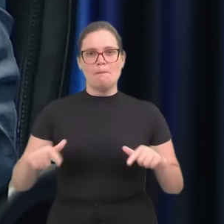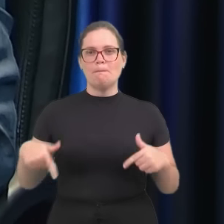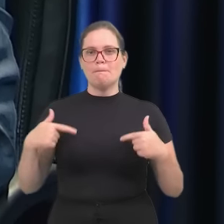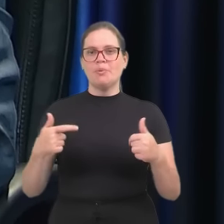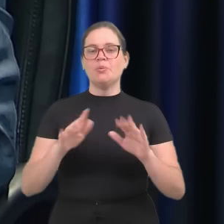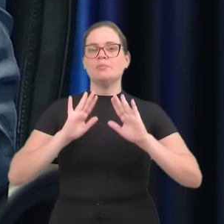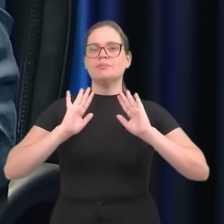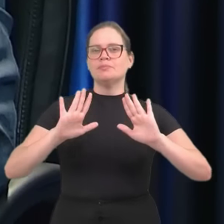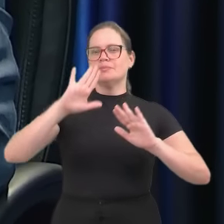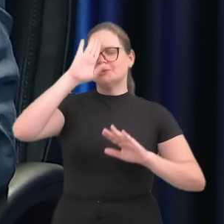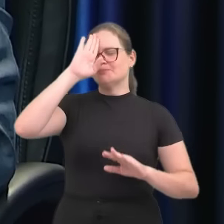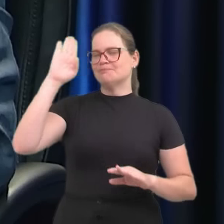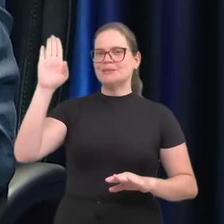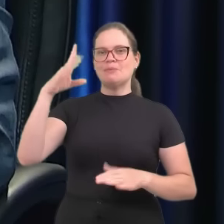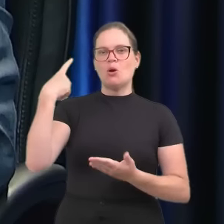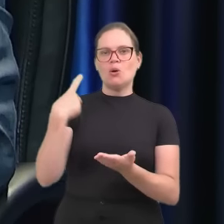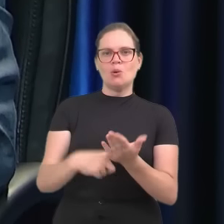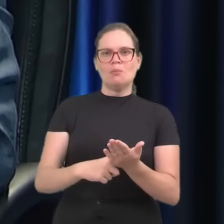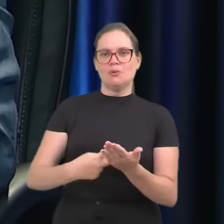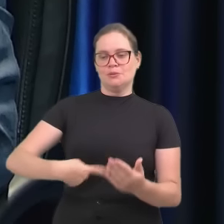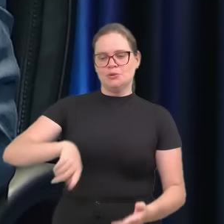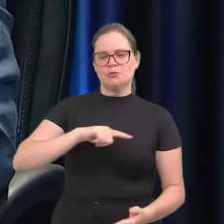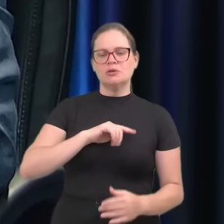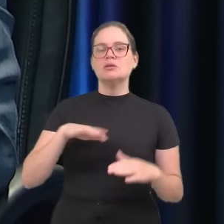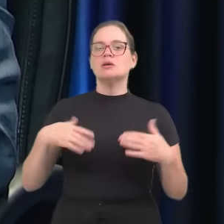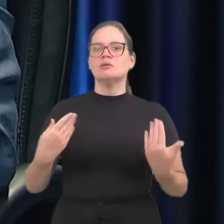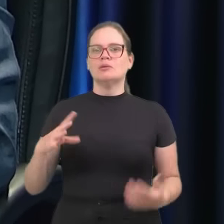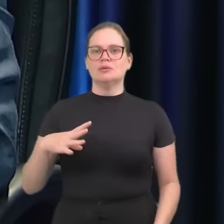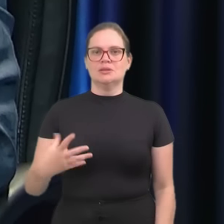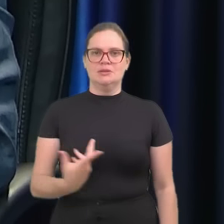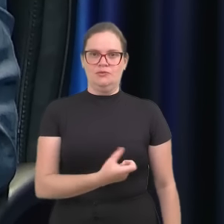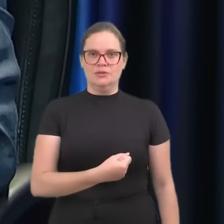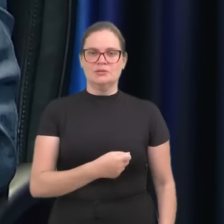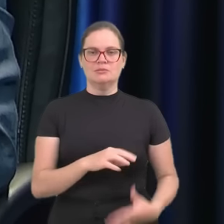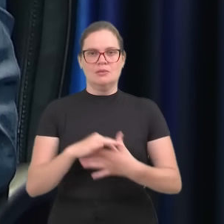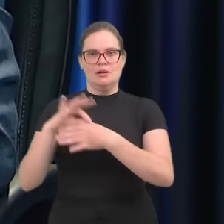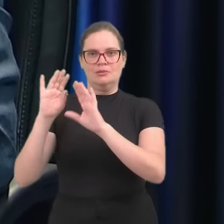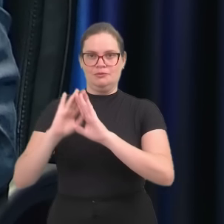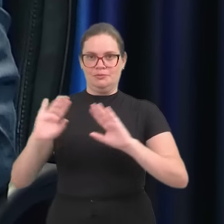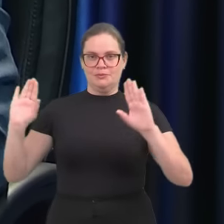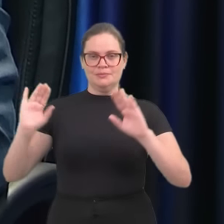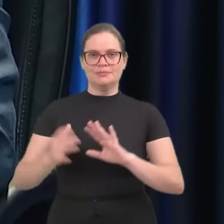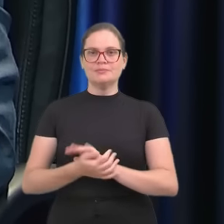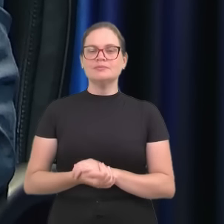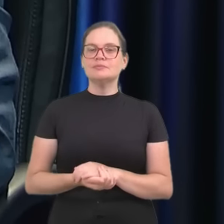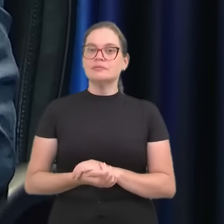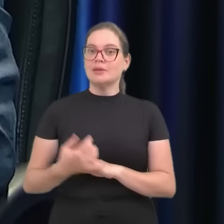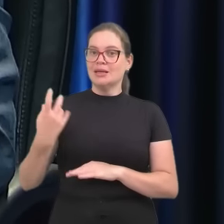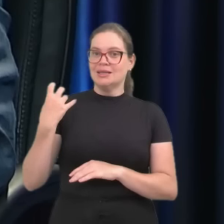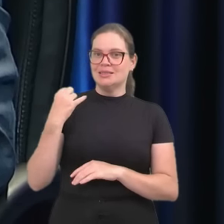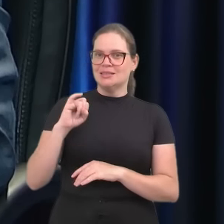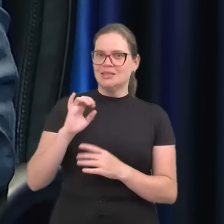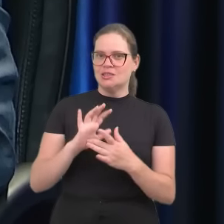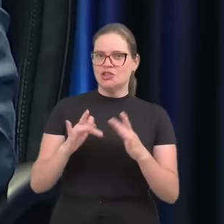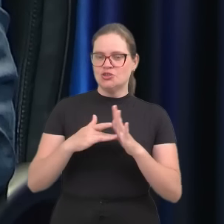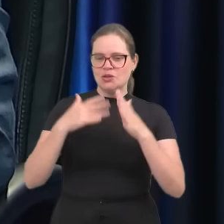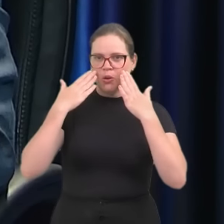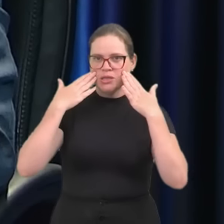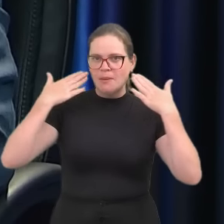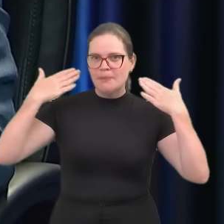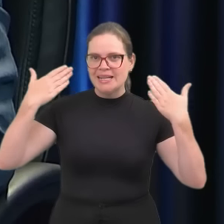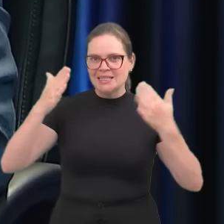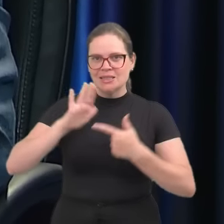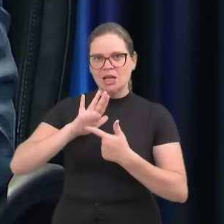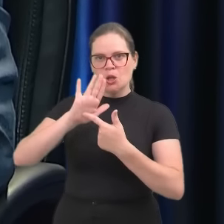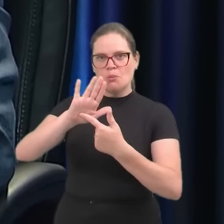difíceis que você possa estar vivendo. Mas o maior compromisso de Jesus com o homem é a salvação. Glória